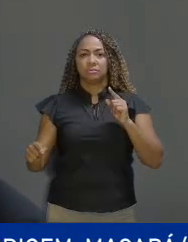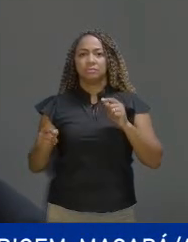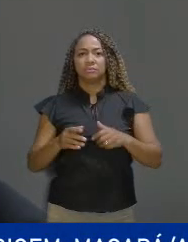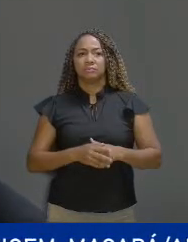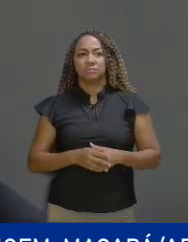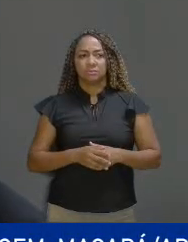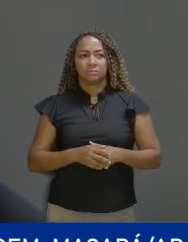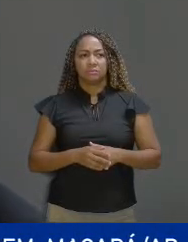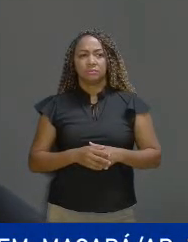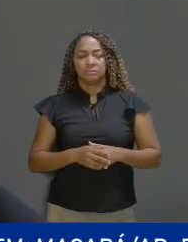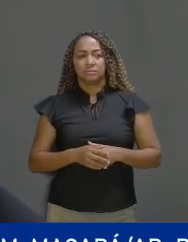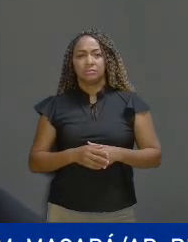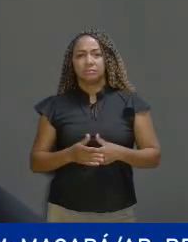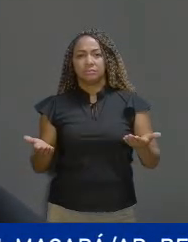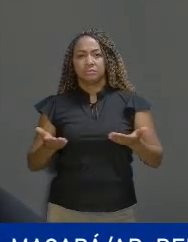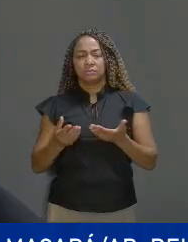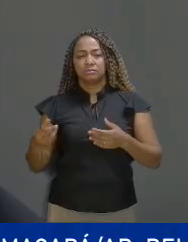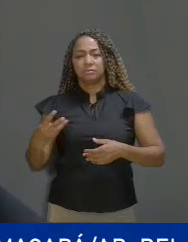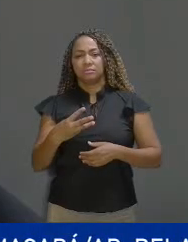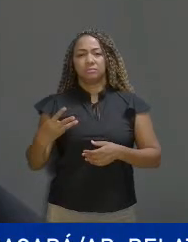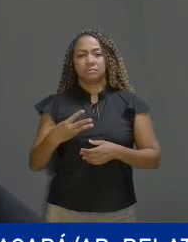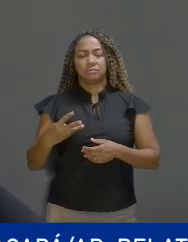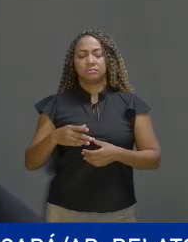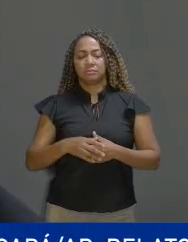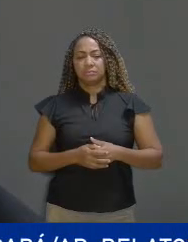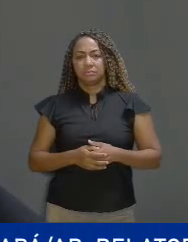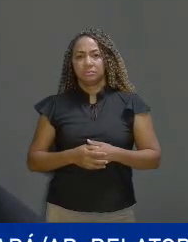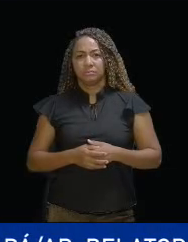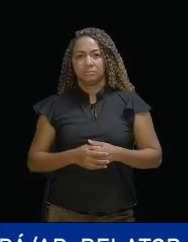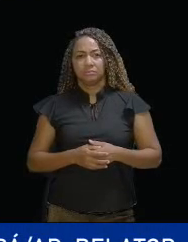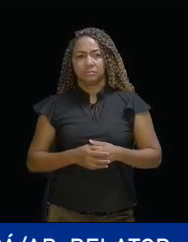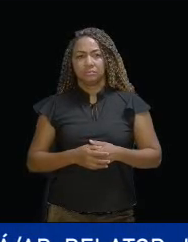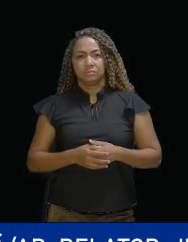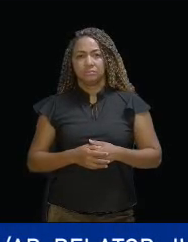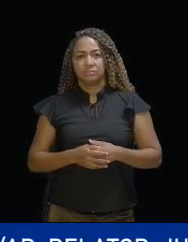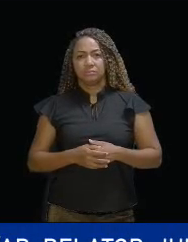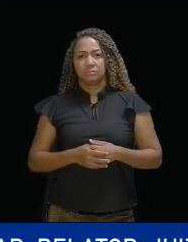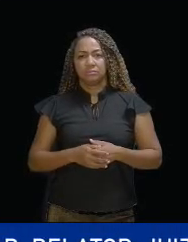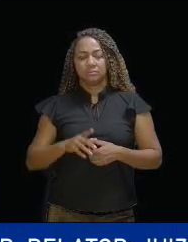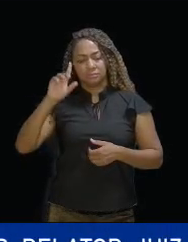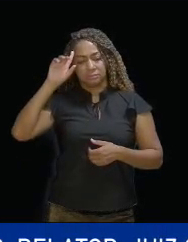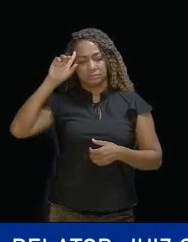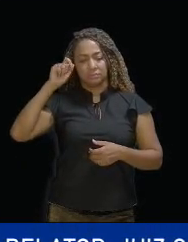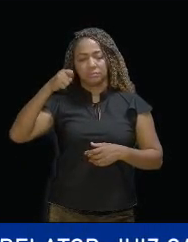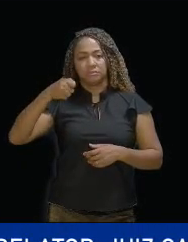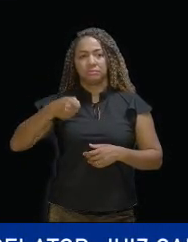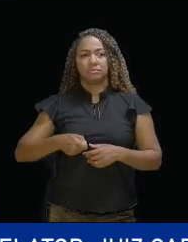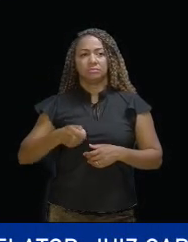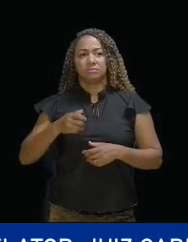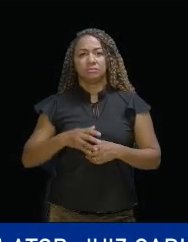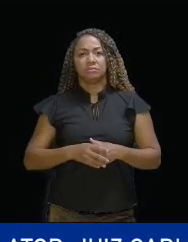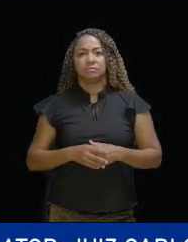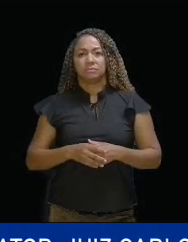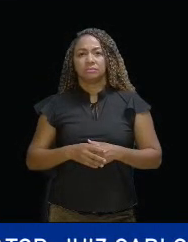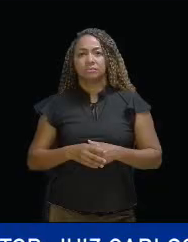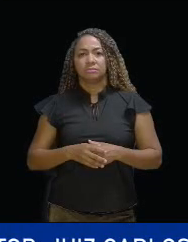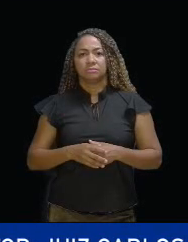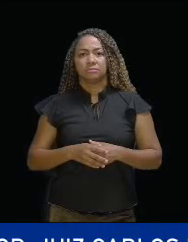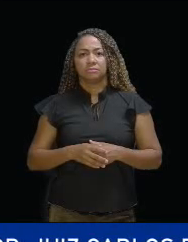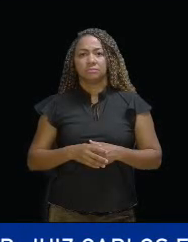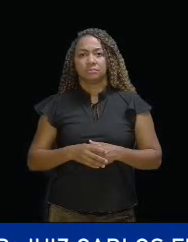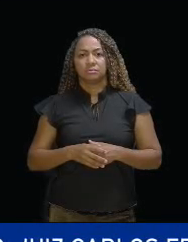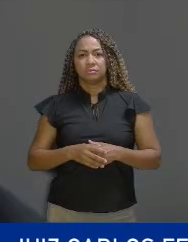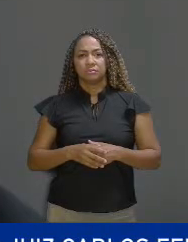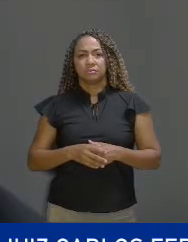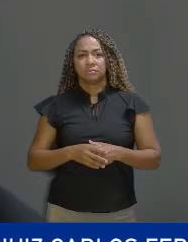Vossa Excelência é o terceiro a votar. Os efeitos da decisão do doutor Galiano Sei, apenas a multa?